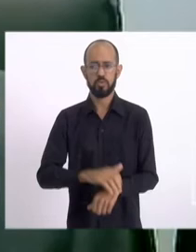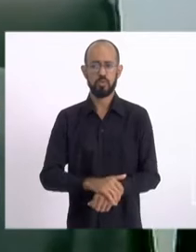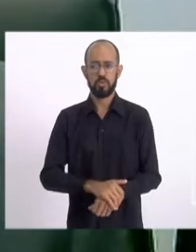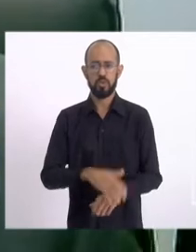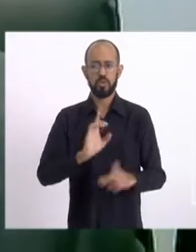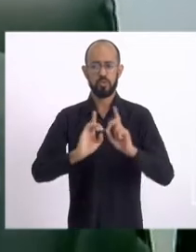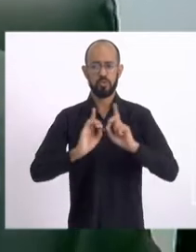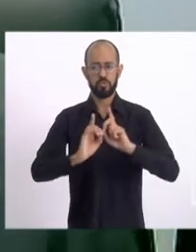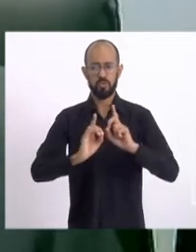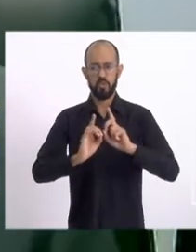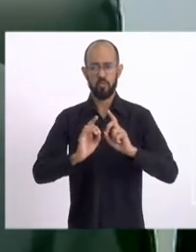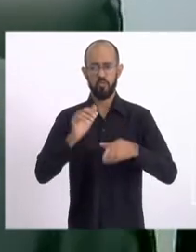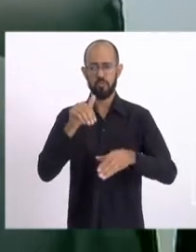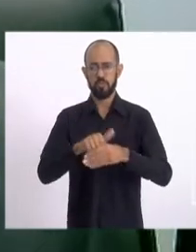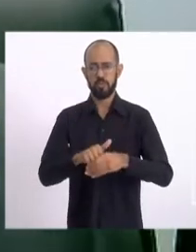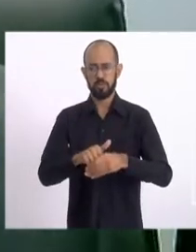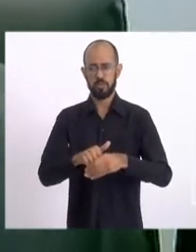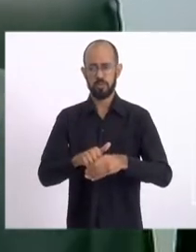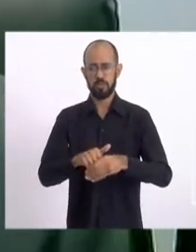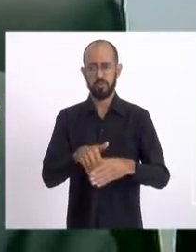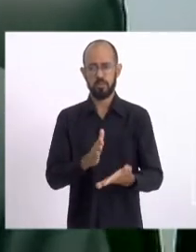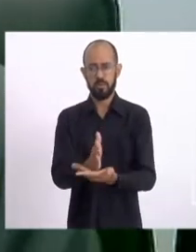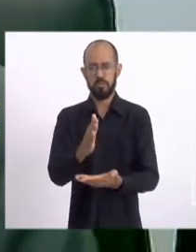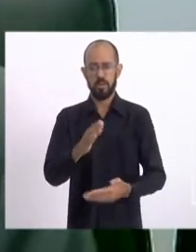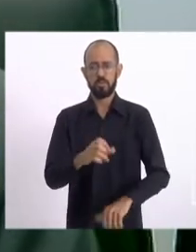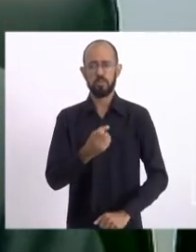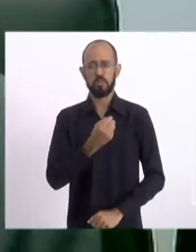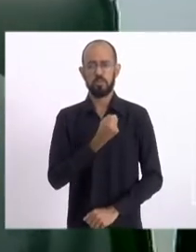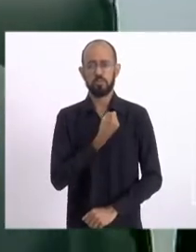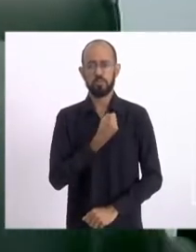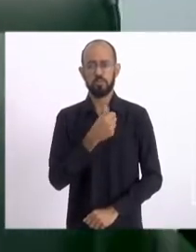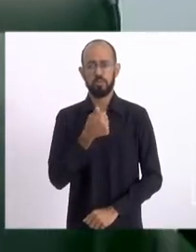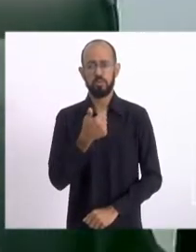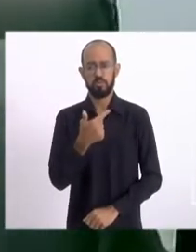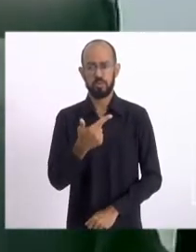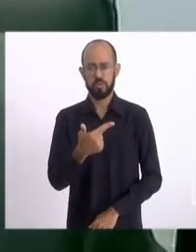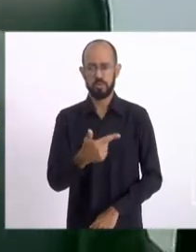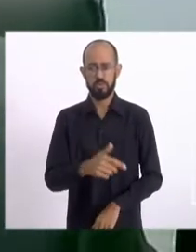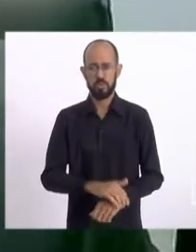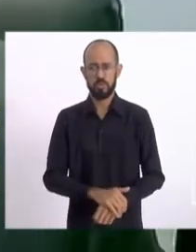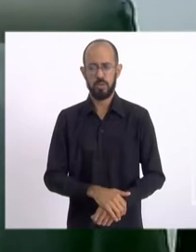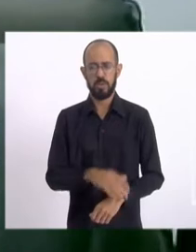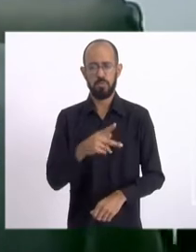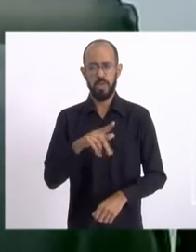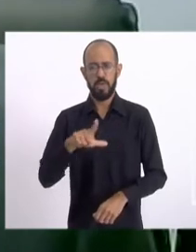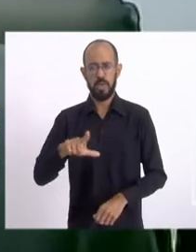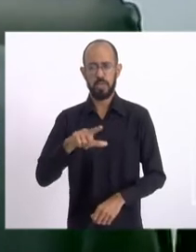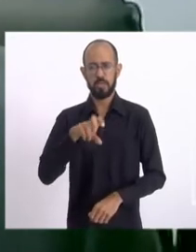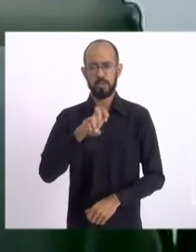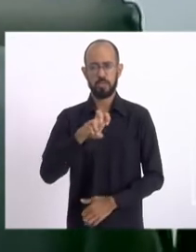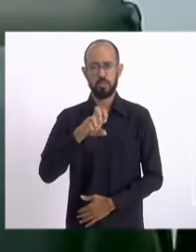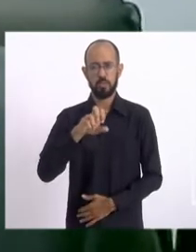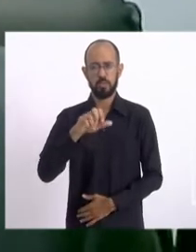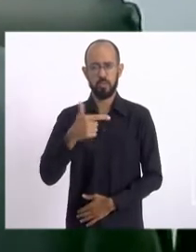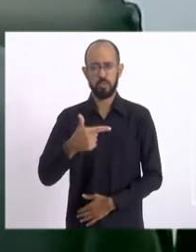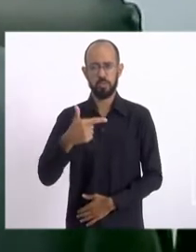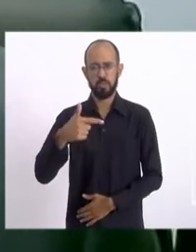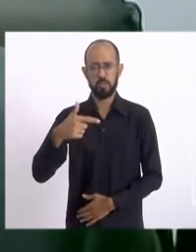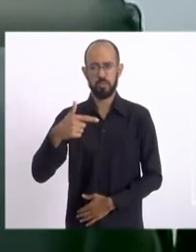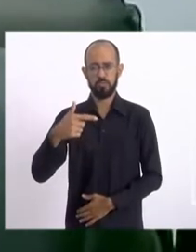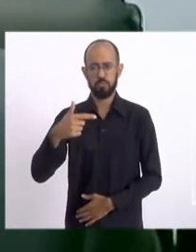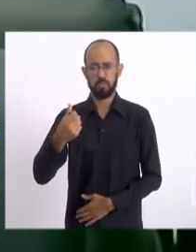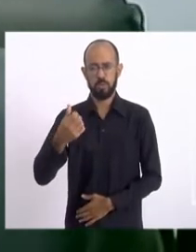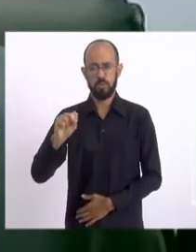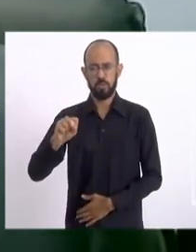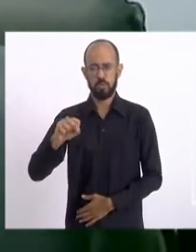discussão, em votação, aprovado. 12. Projeto de lei 5286/2022, autoria do deputado